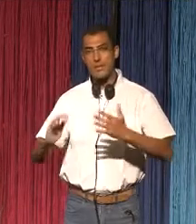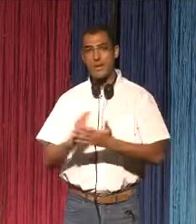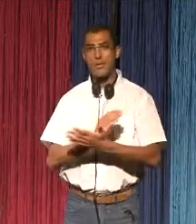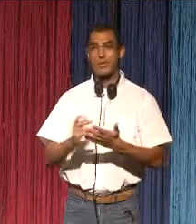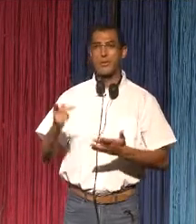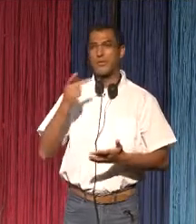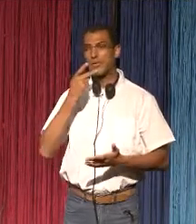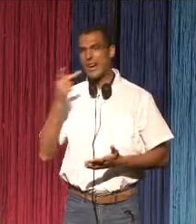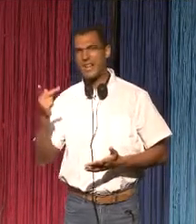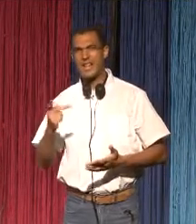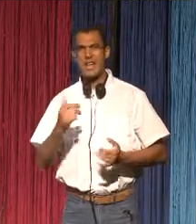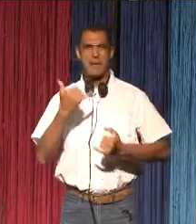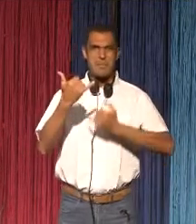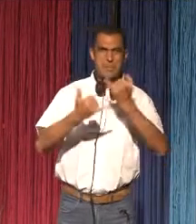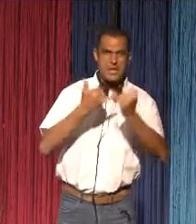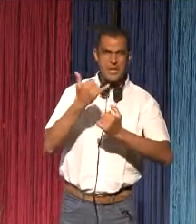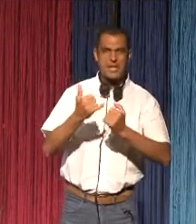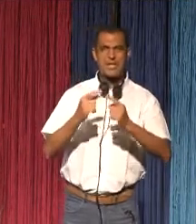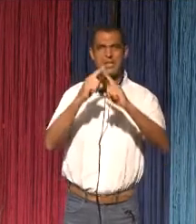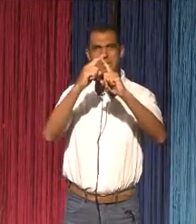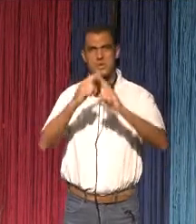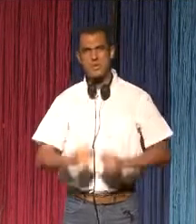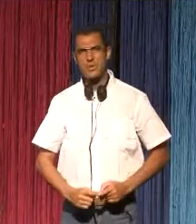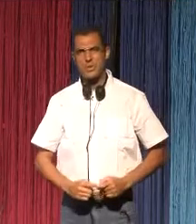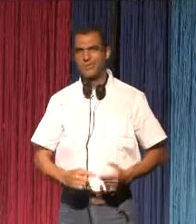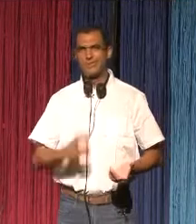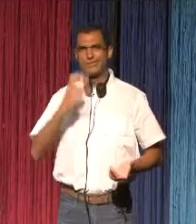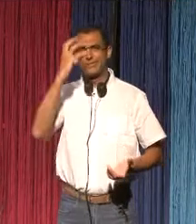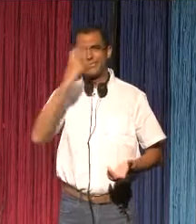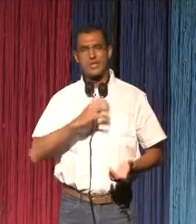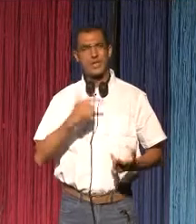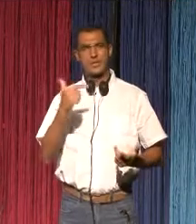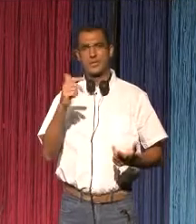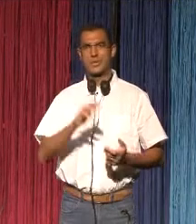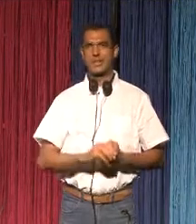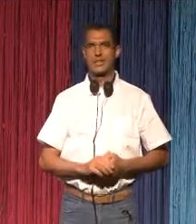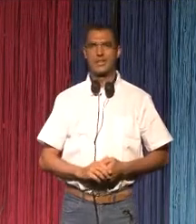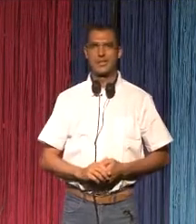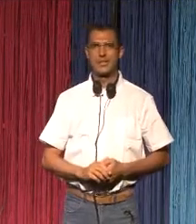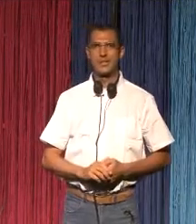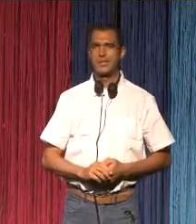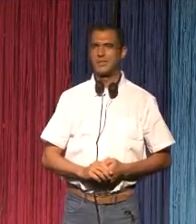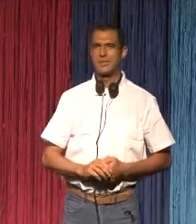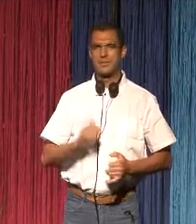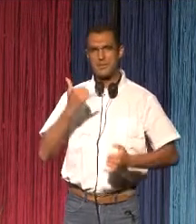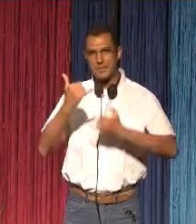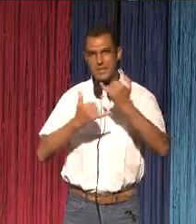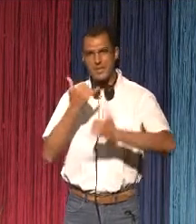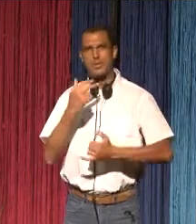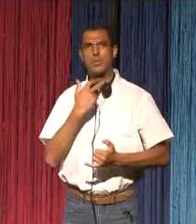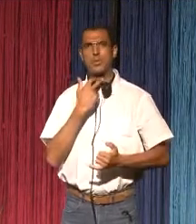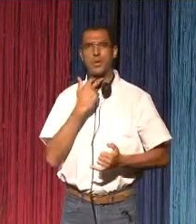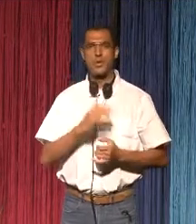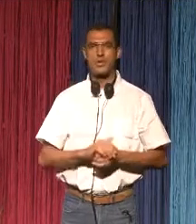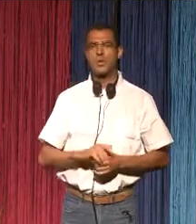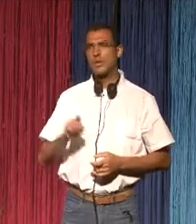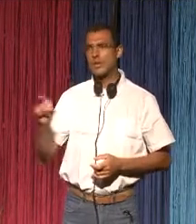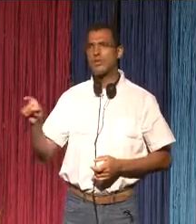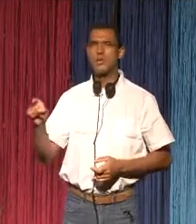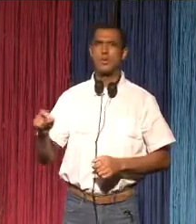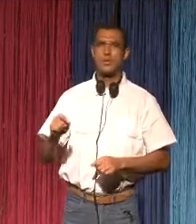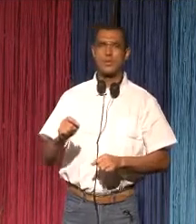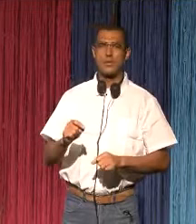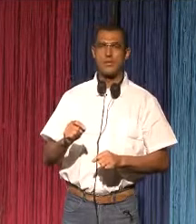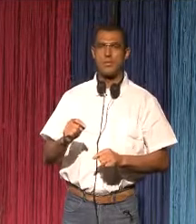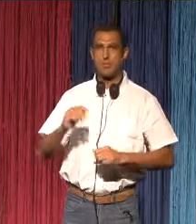séria, né? Deixa isso vamos fazer as outras coisas sérias. Então, na sua experiência, no seu diálogo com